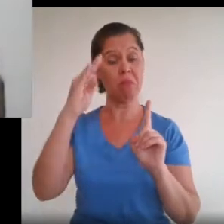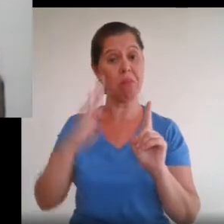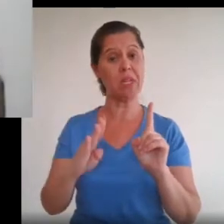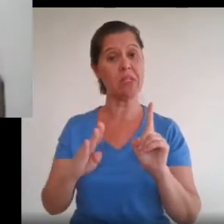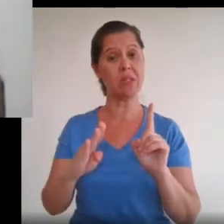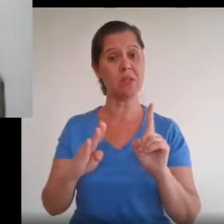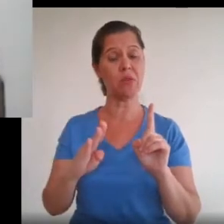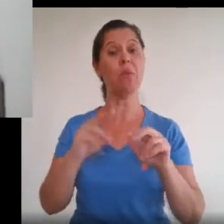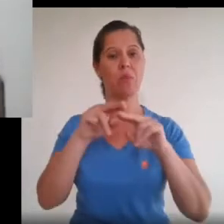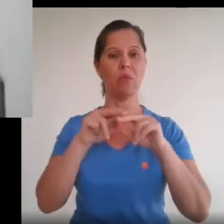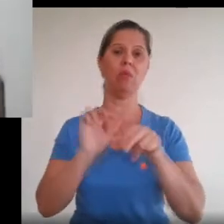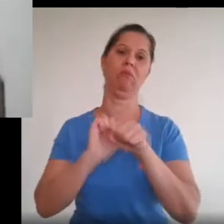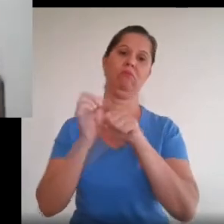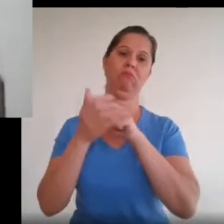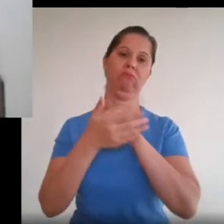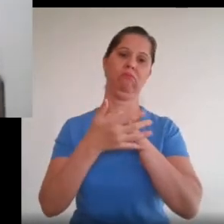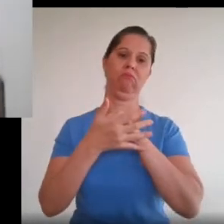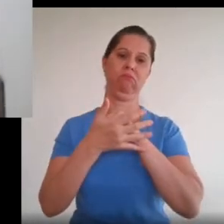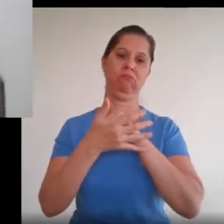com Covid.